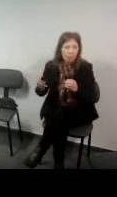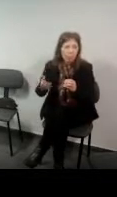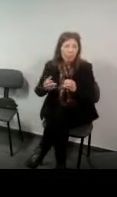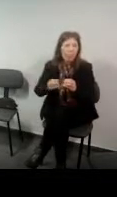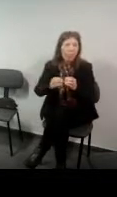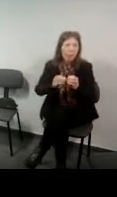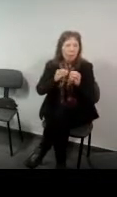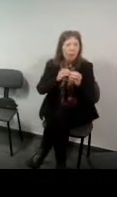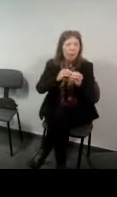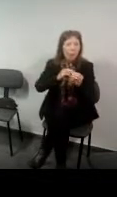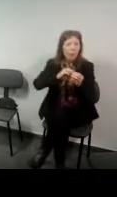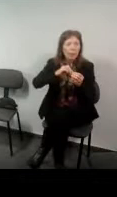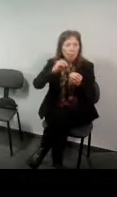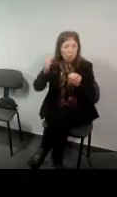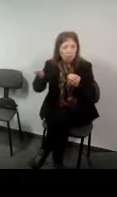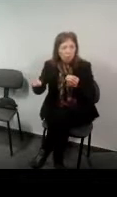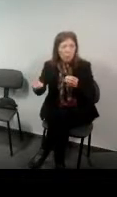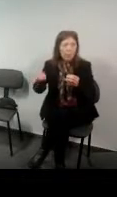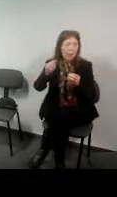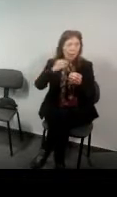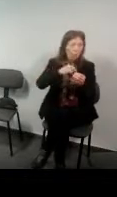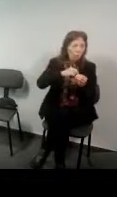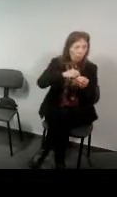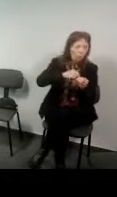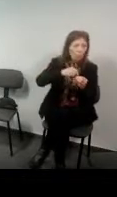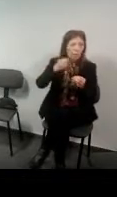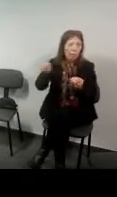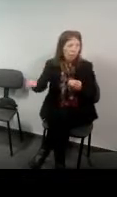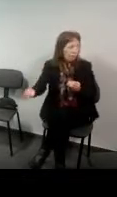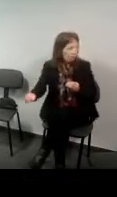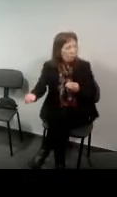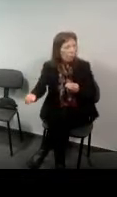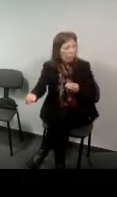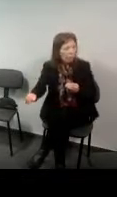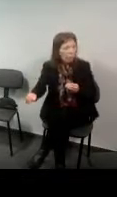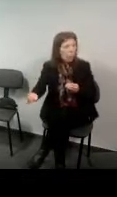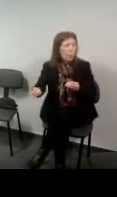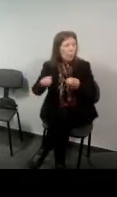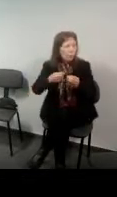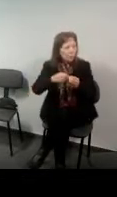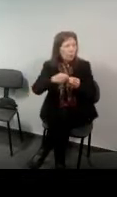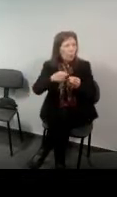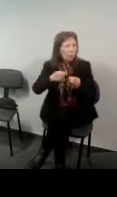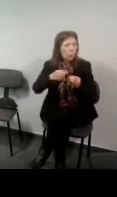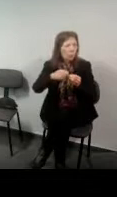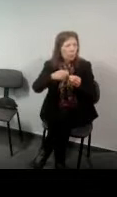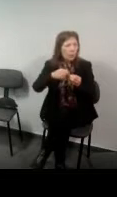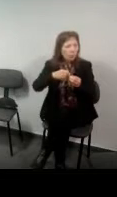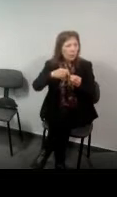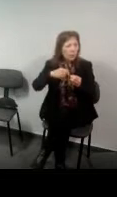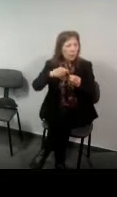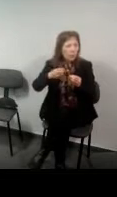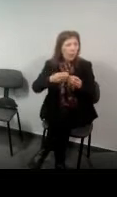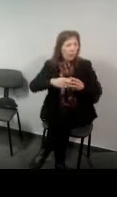qualquer lugar. É um canalzinho que vai ligar o órgão ao local externo. Geralmente, por uma